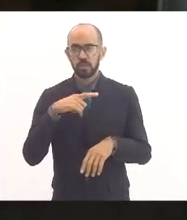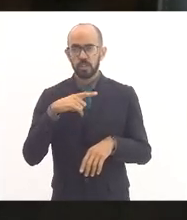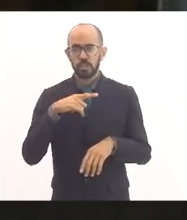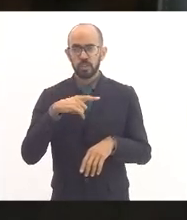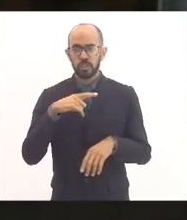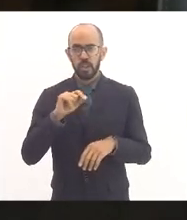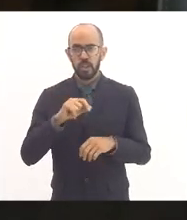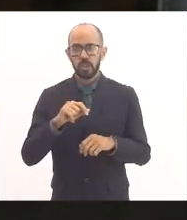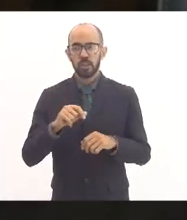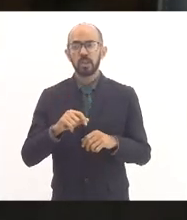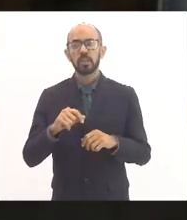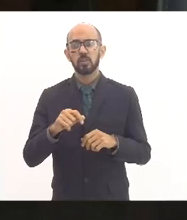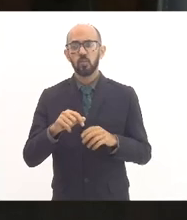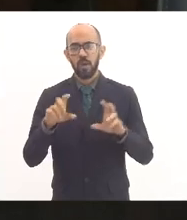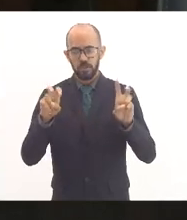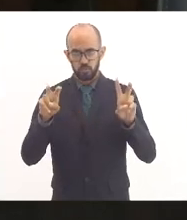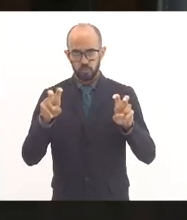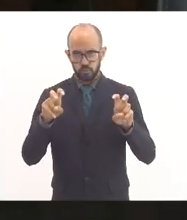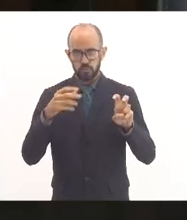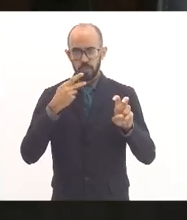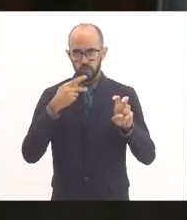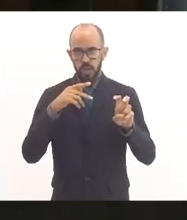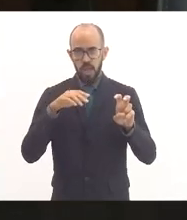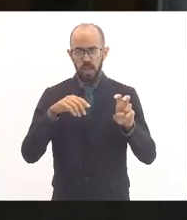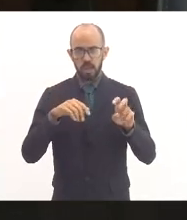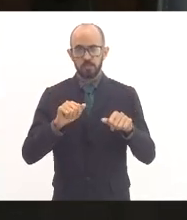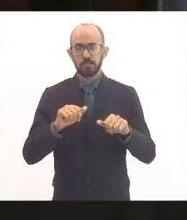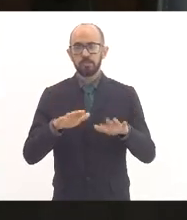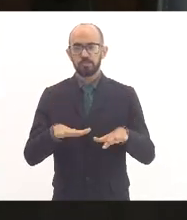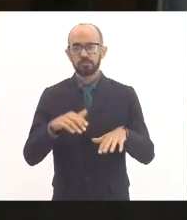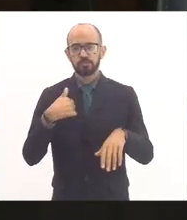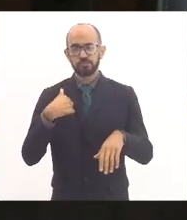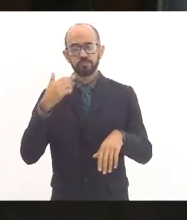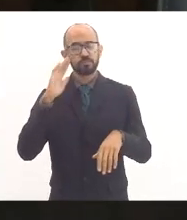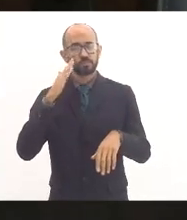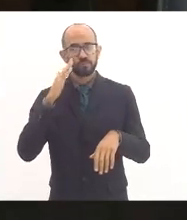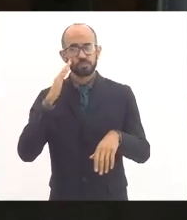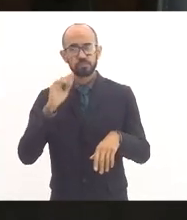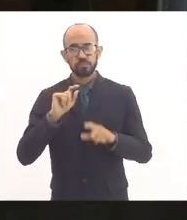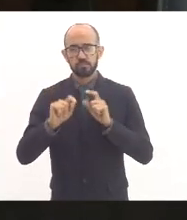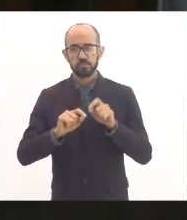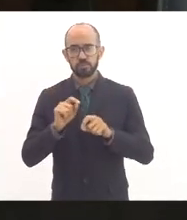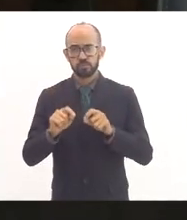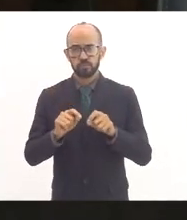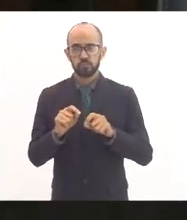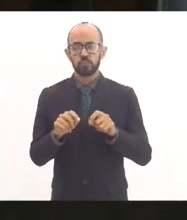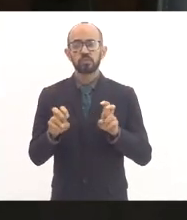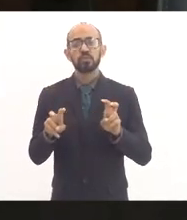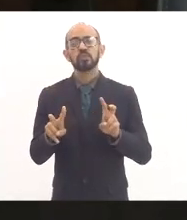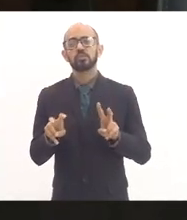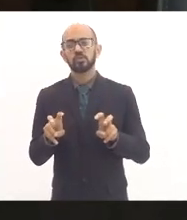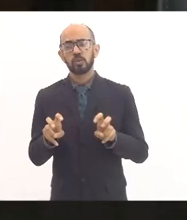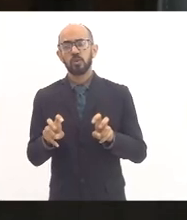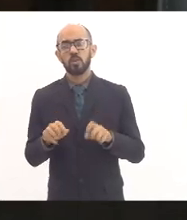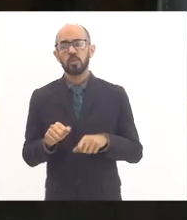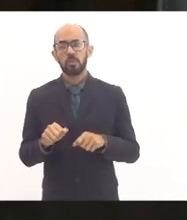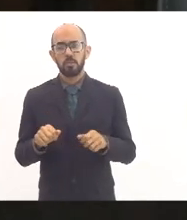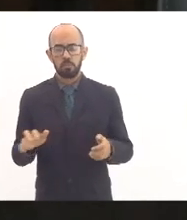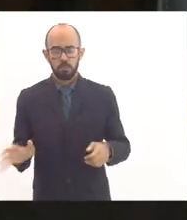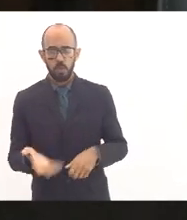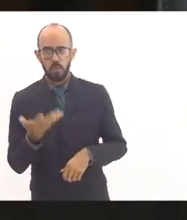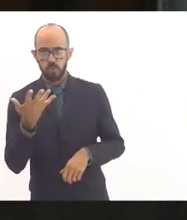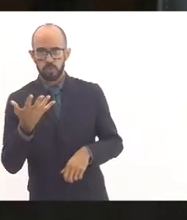parte que tratará disso mas vejam Eu compreendo que no que diz respeito à